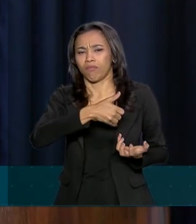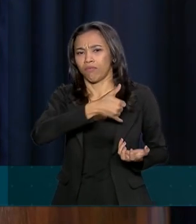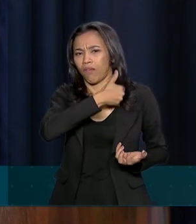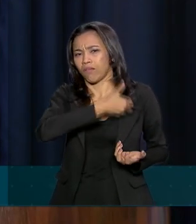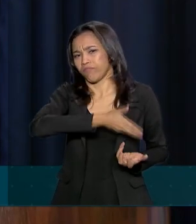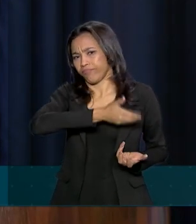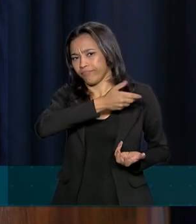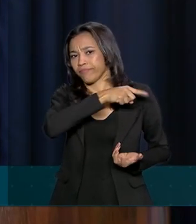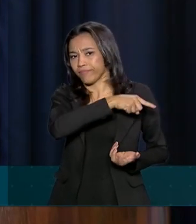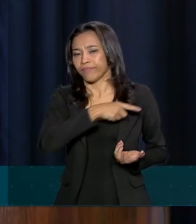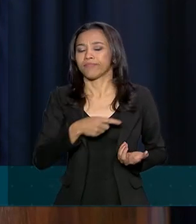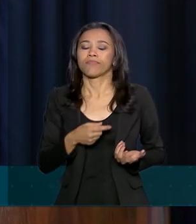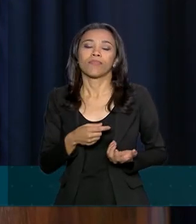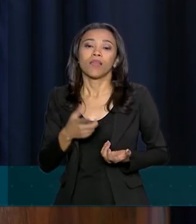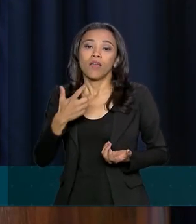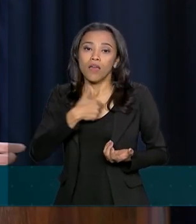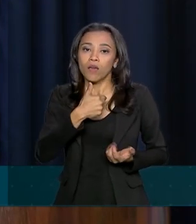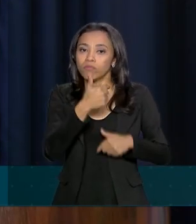eu fazia ali,